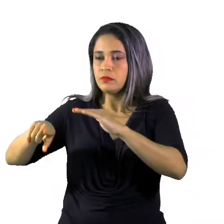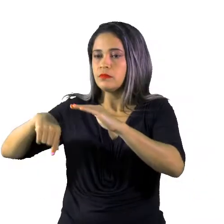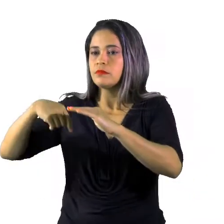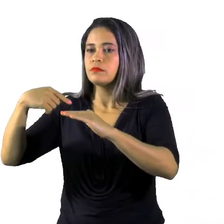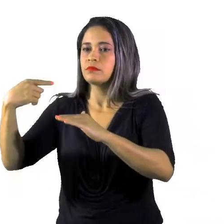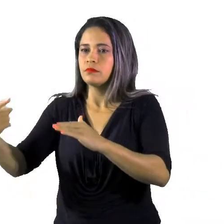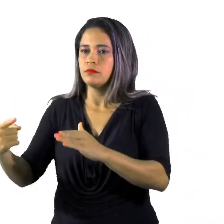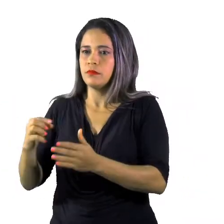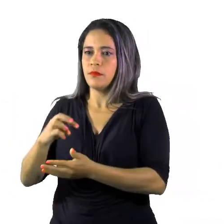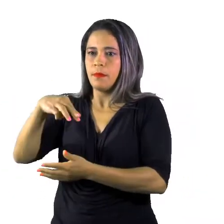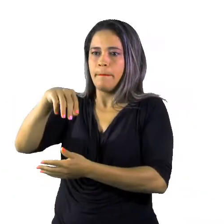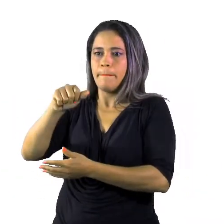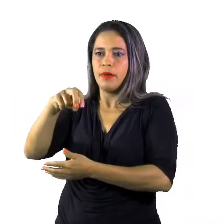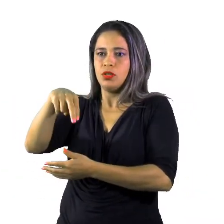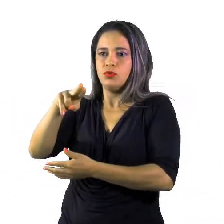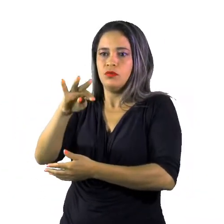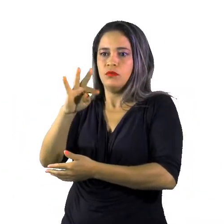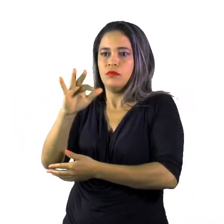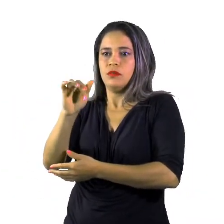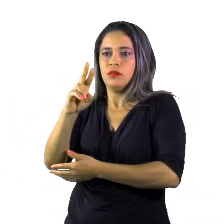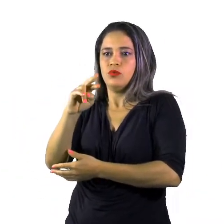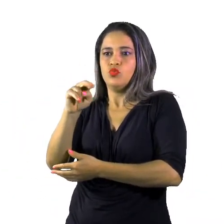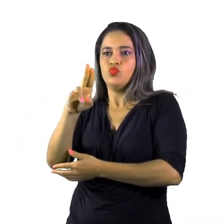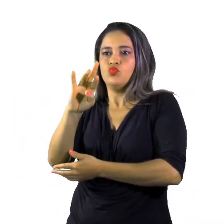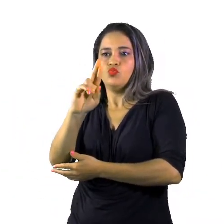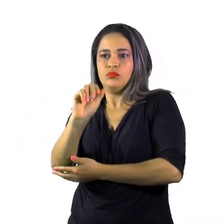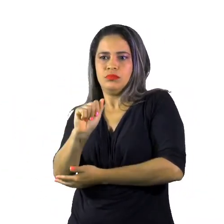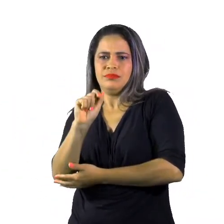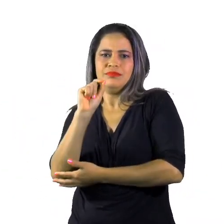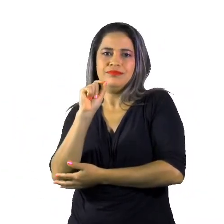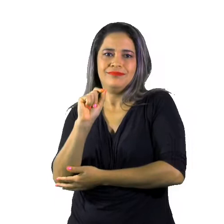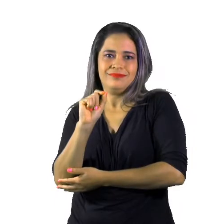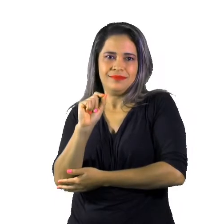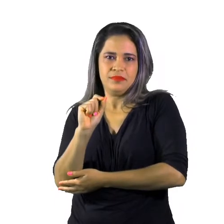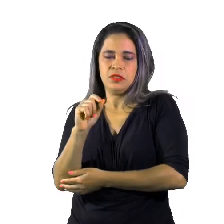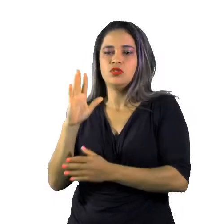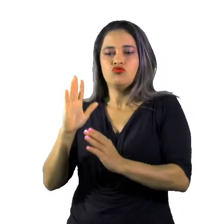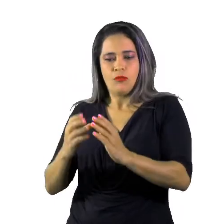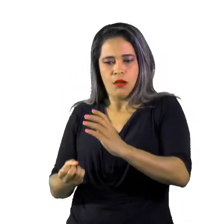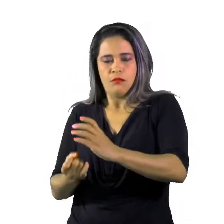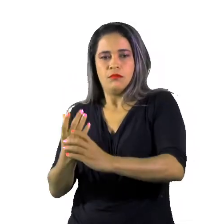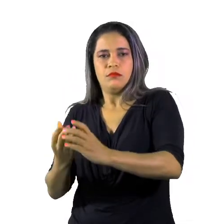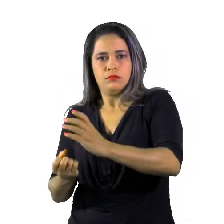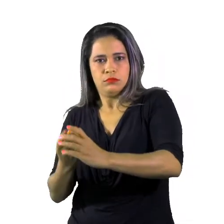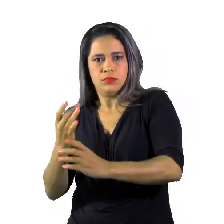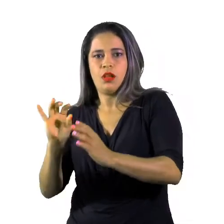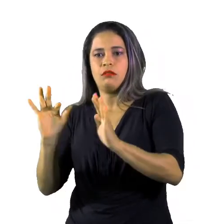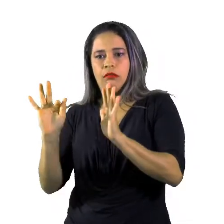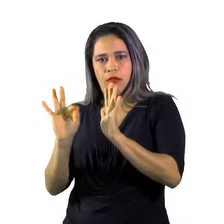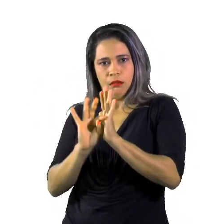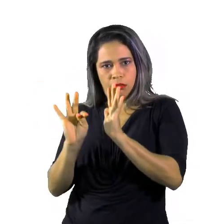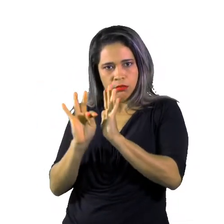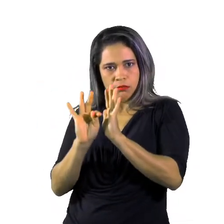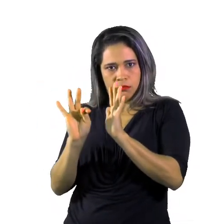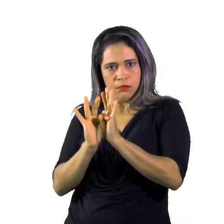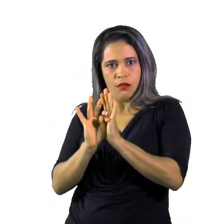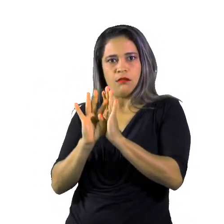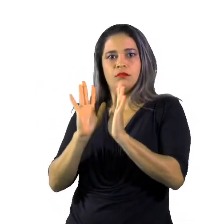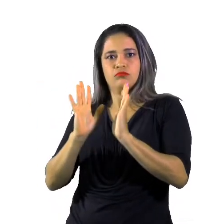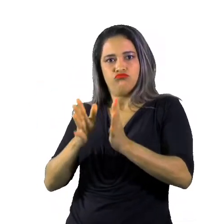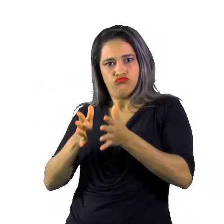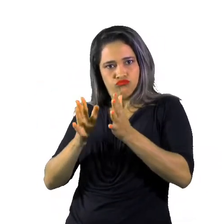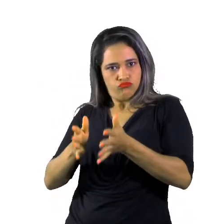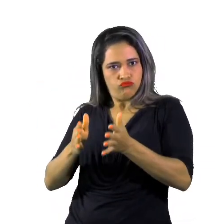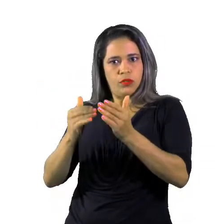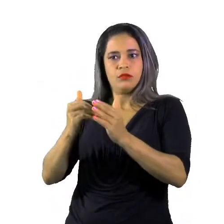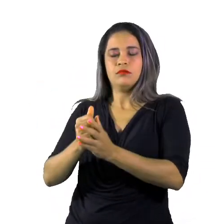processos de manufatura. Os processos de manufatura já são produtos fabricados com técnicas um pouquinho mais avançadas,